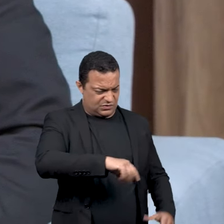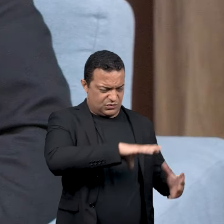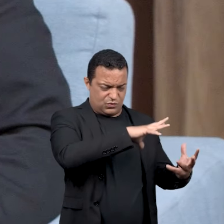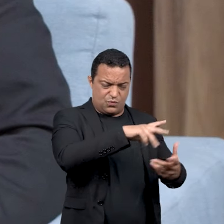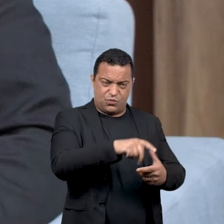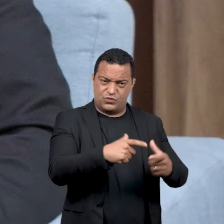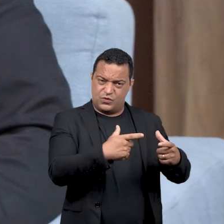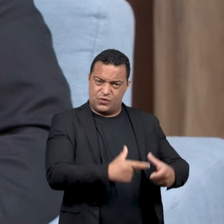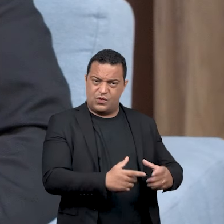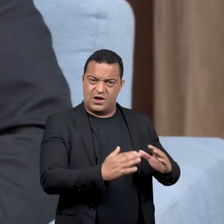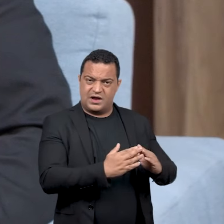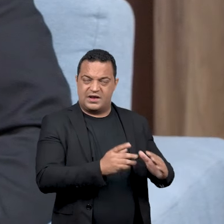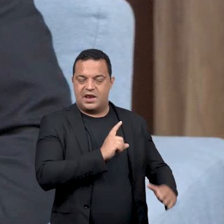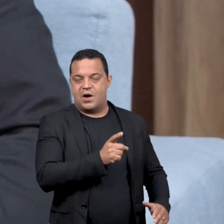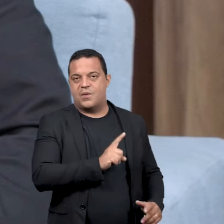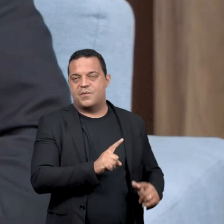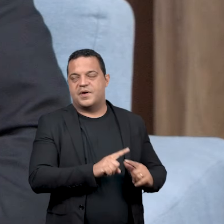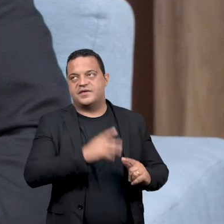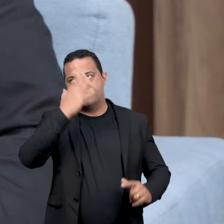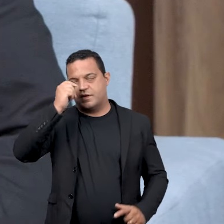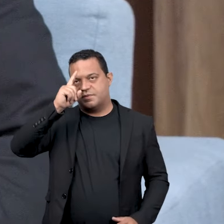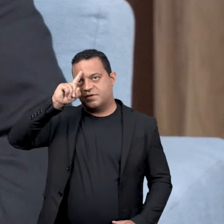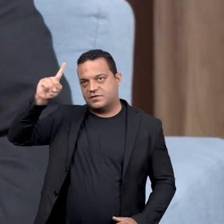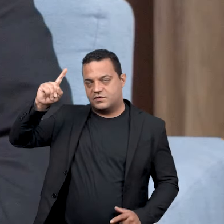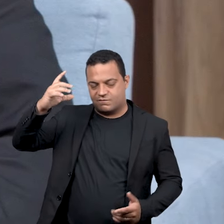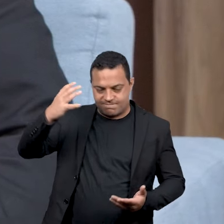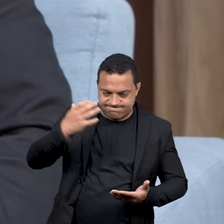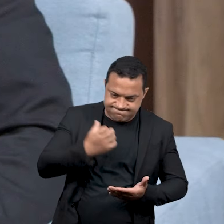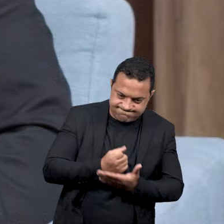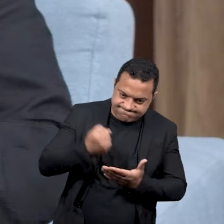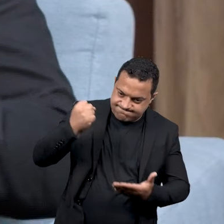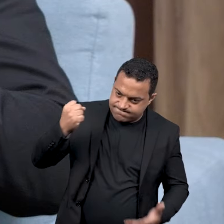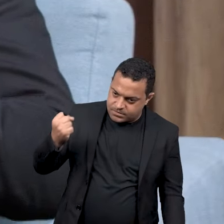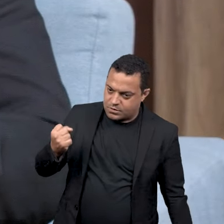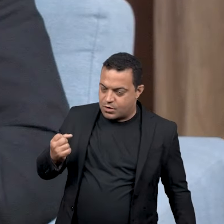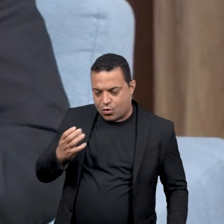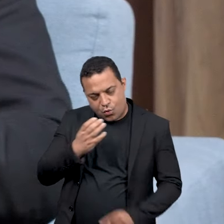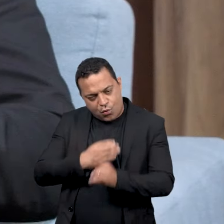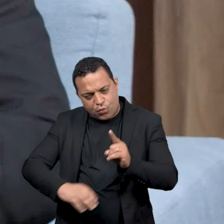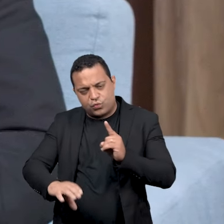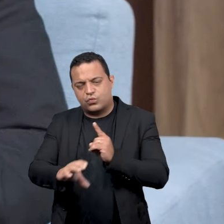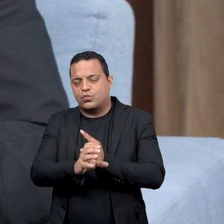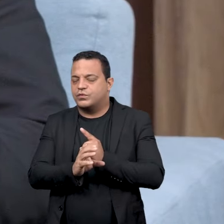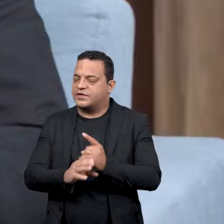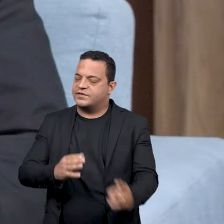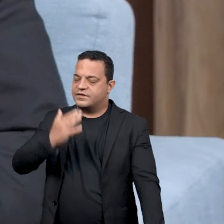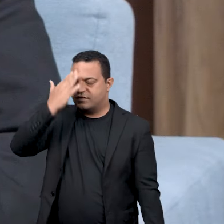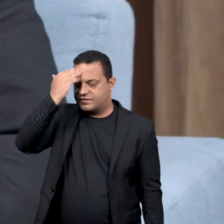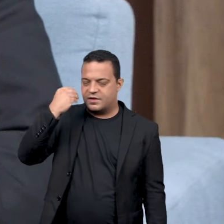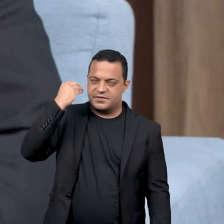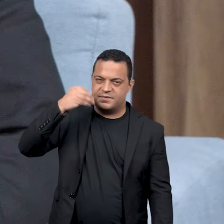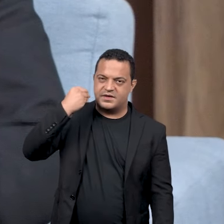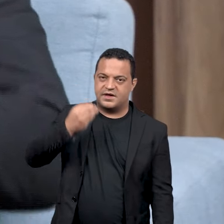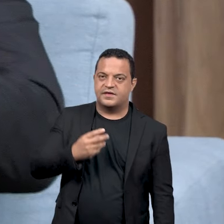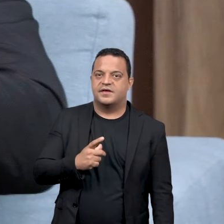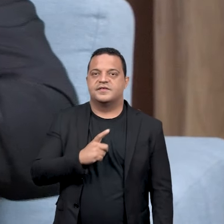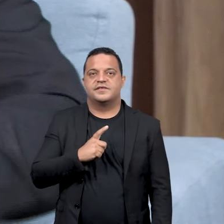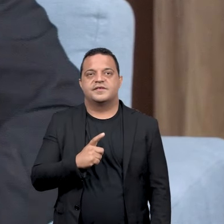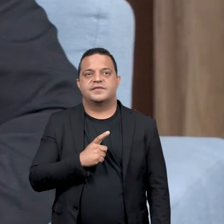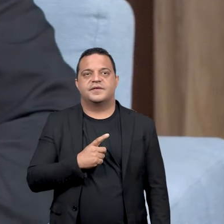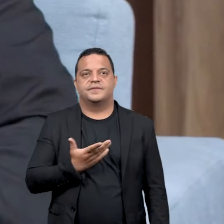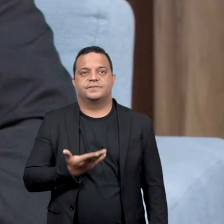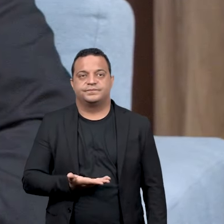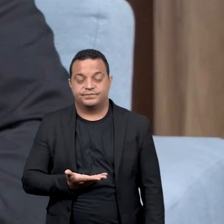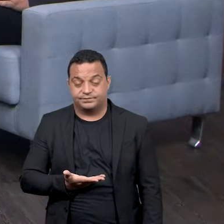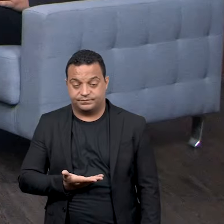não é aqui. O Senhor vai nos levar para a eternidade. E cada culto, cada dia, nós vivemos essa experiência. Não é isso